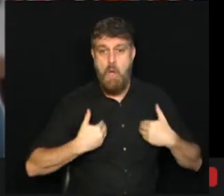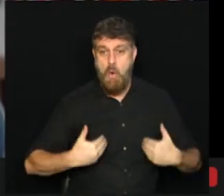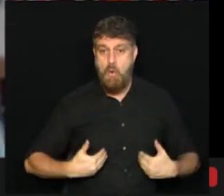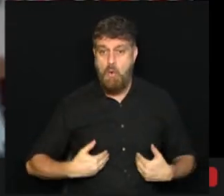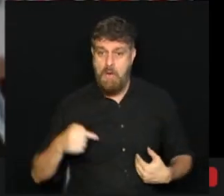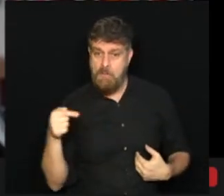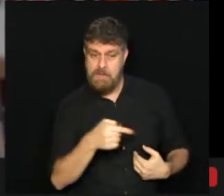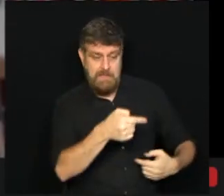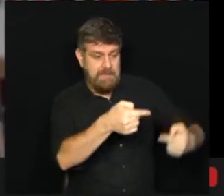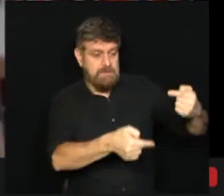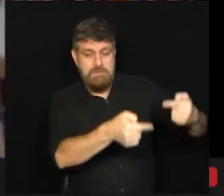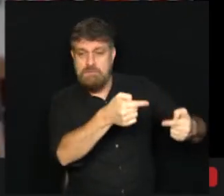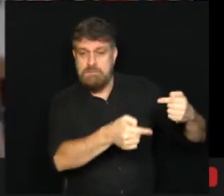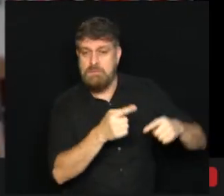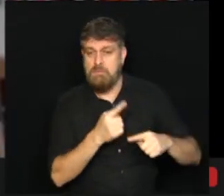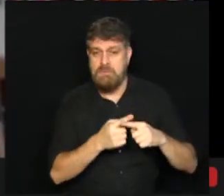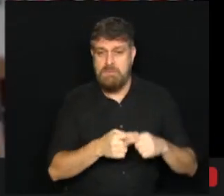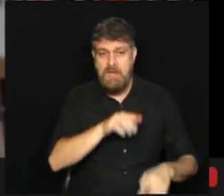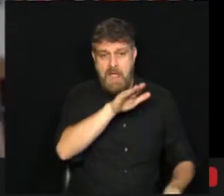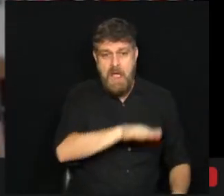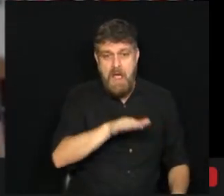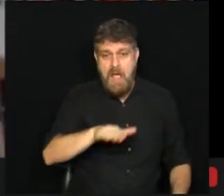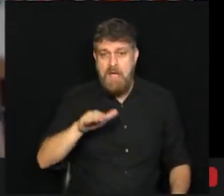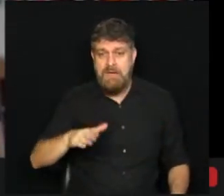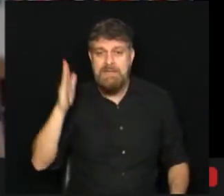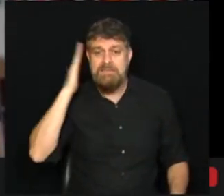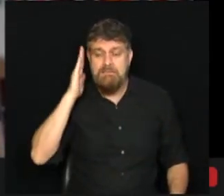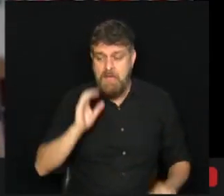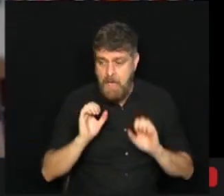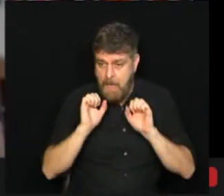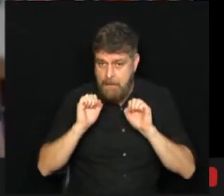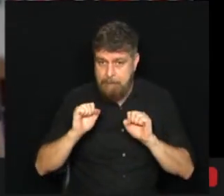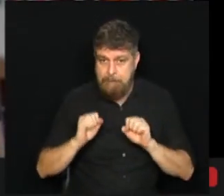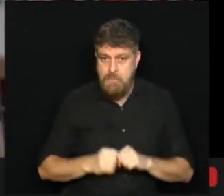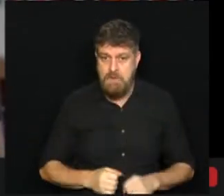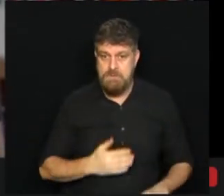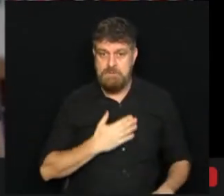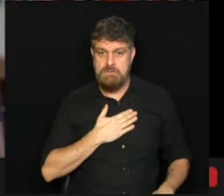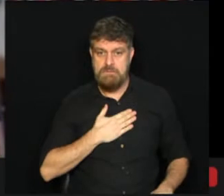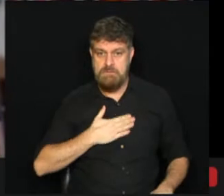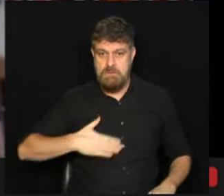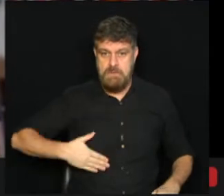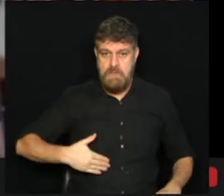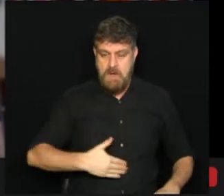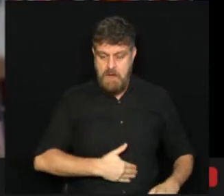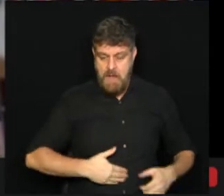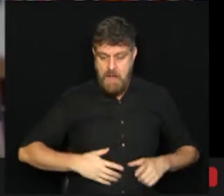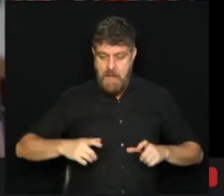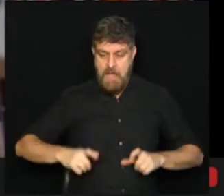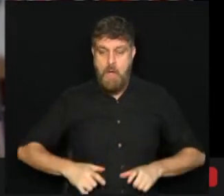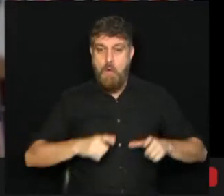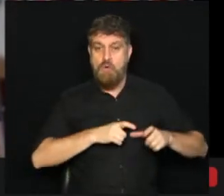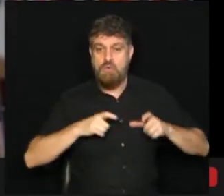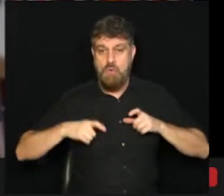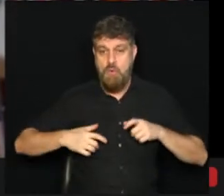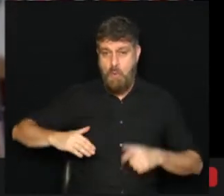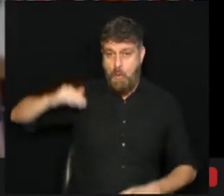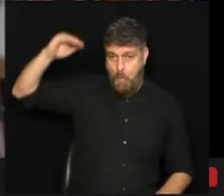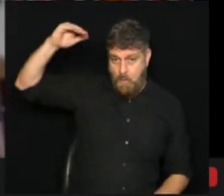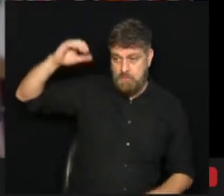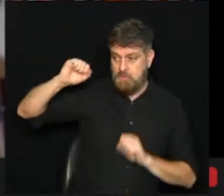corpo, porque a criança precisa aprender qual é o toque que pode e qual é o toque que não pode. qual o limite que o adulto